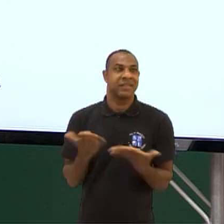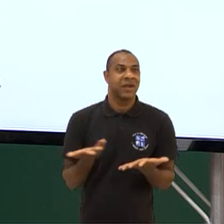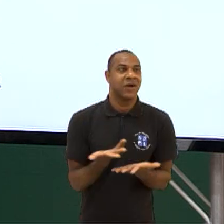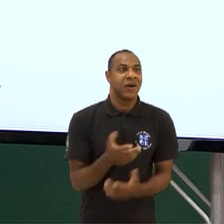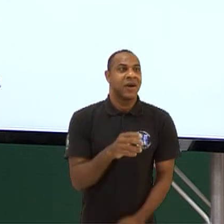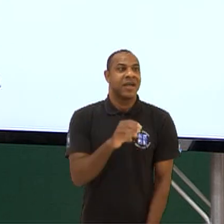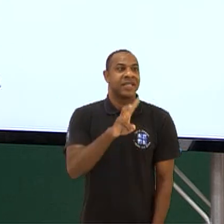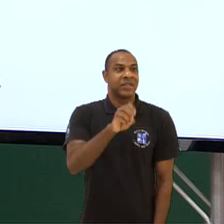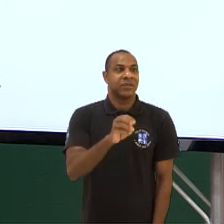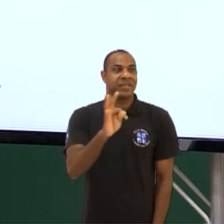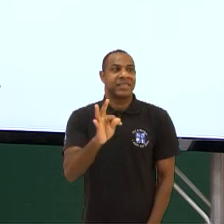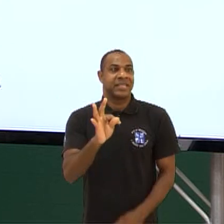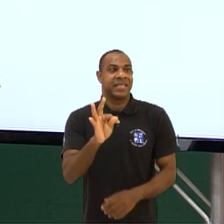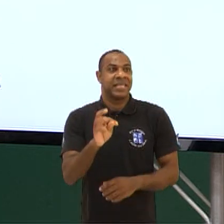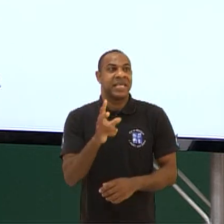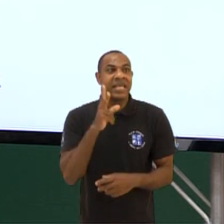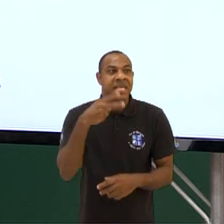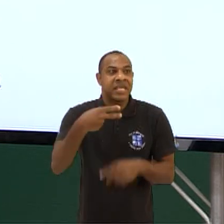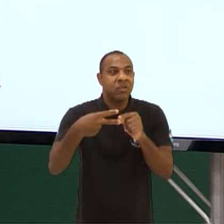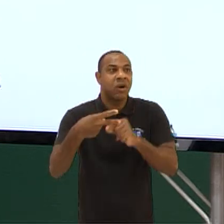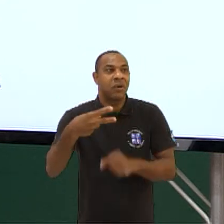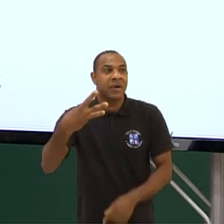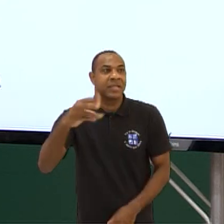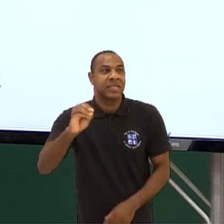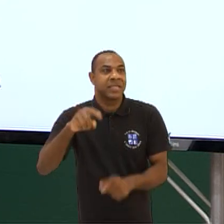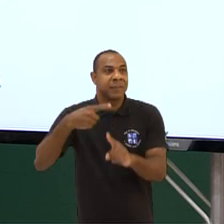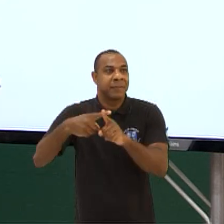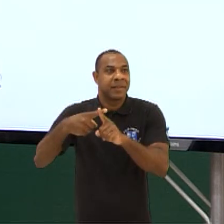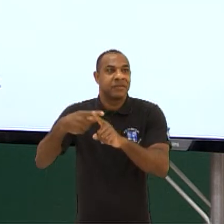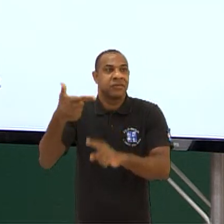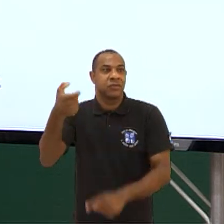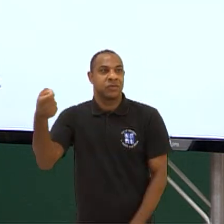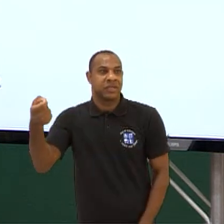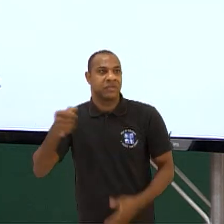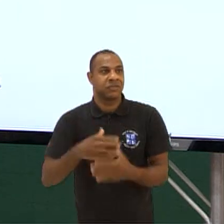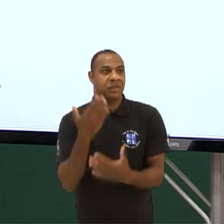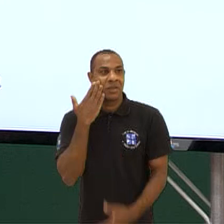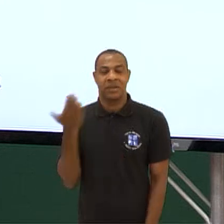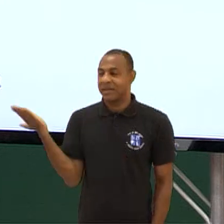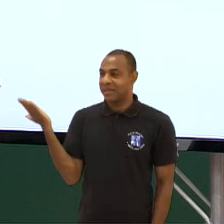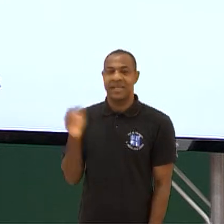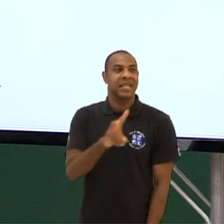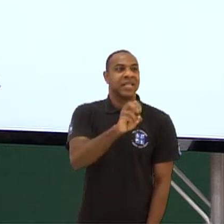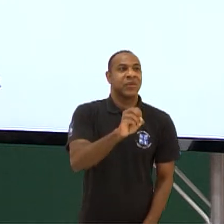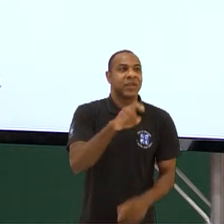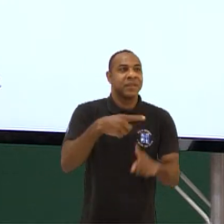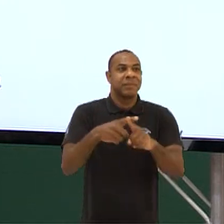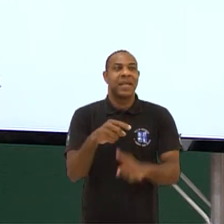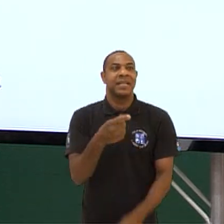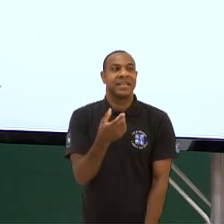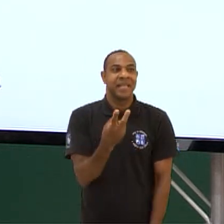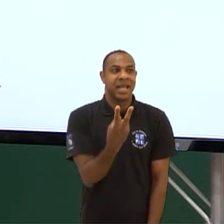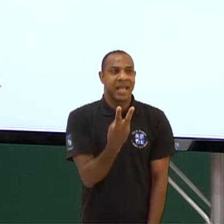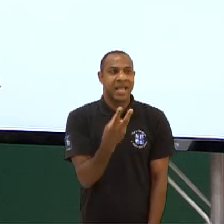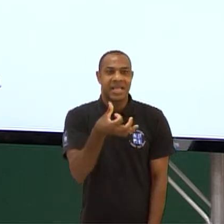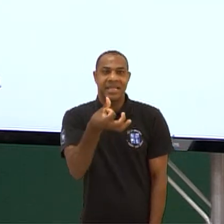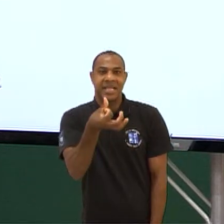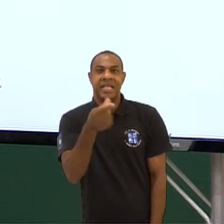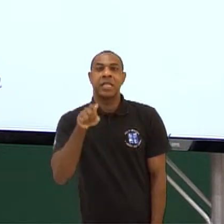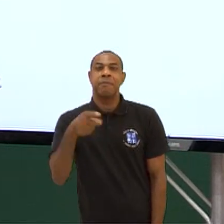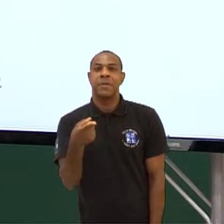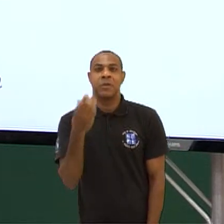o 50 passa dividindo o 6.000 e o meu T igual a 120 centímetros, como a